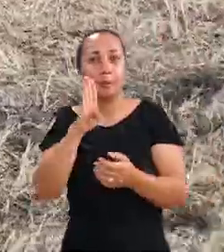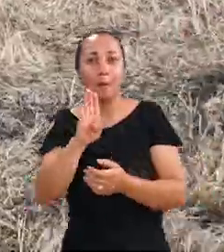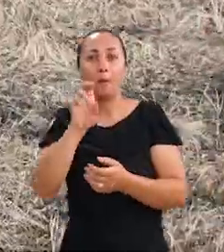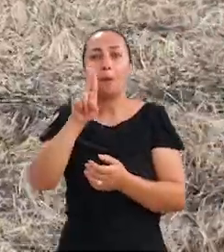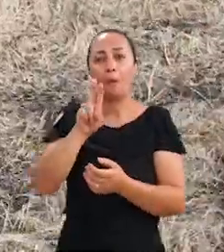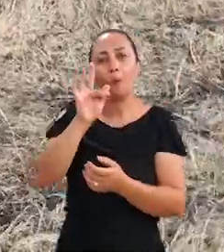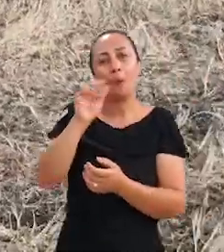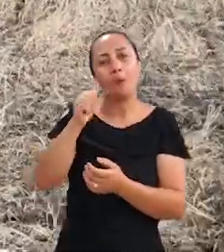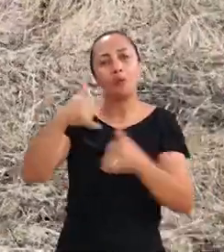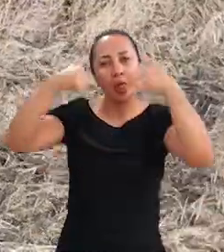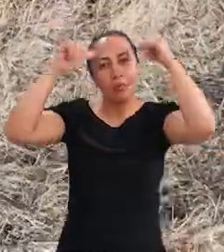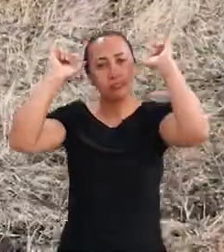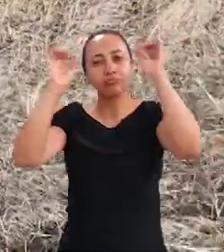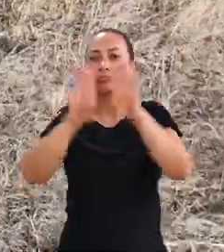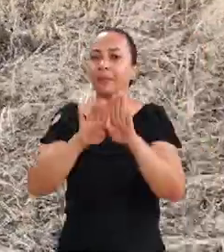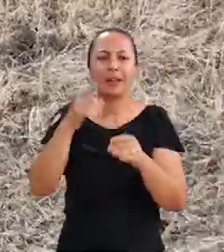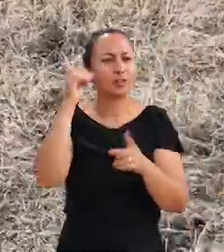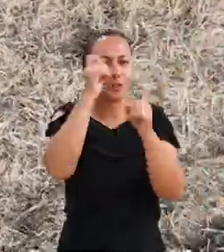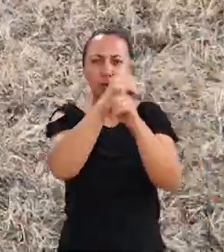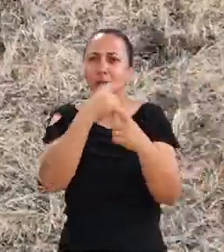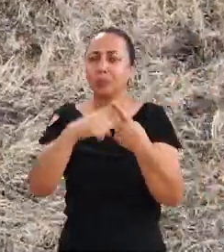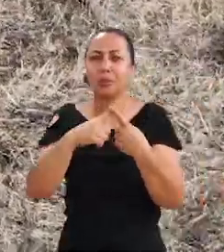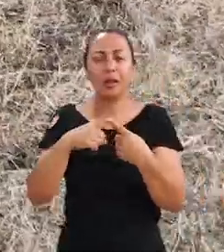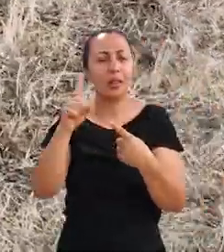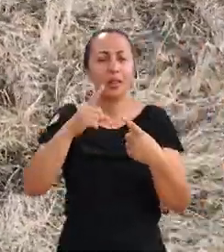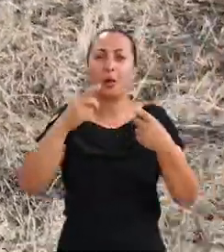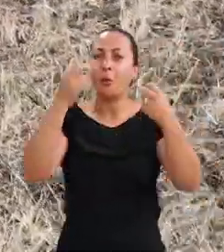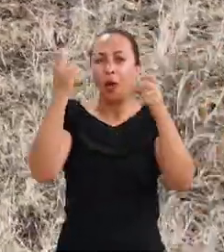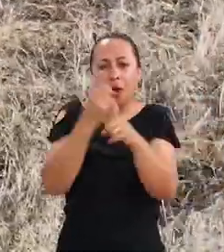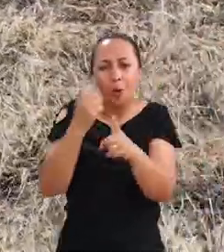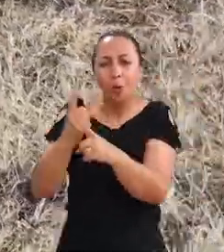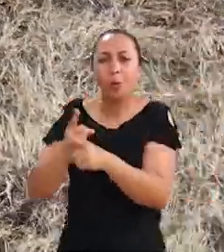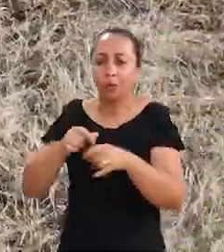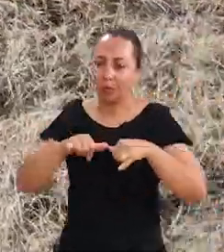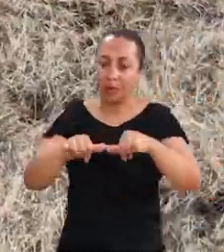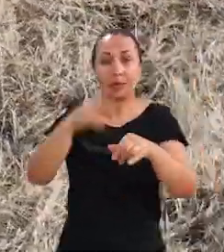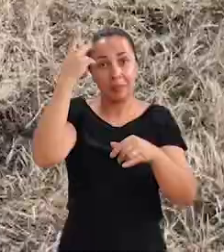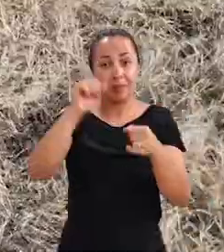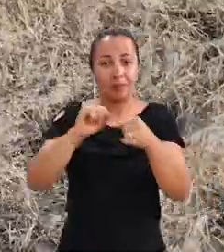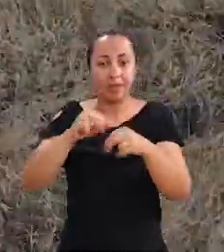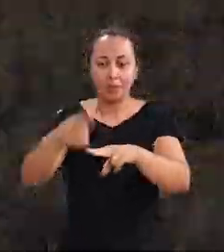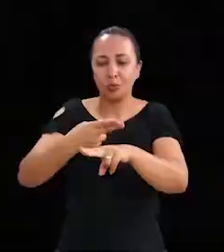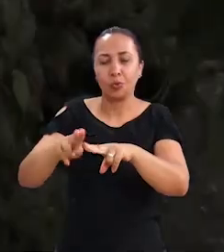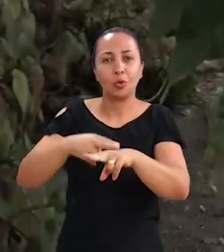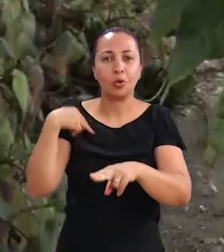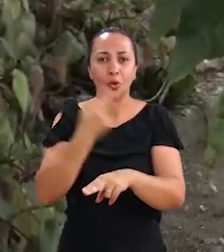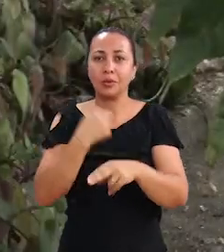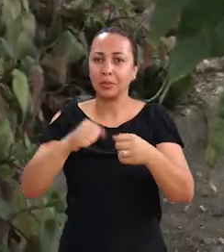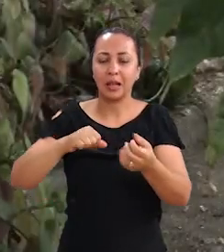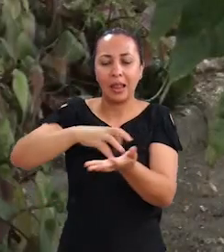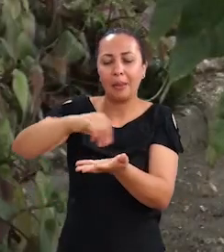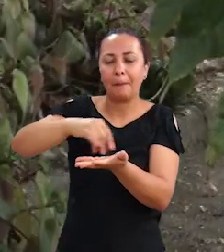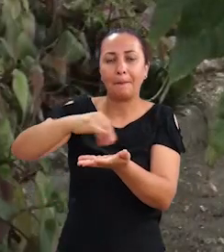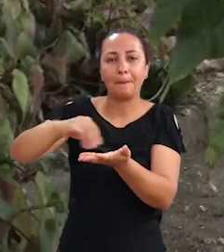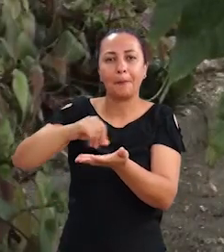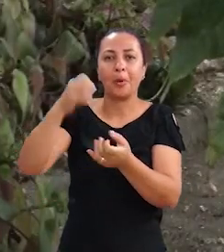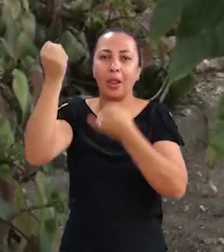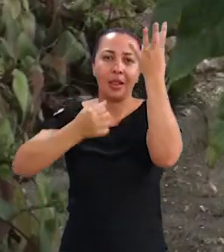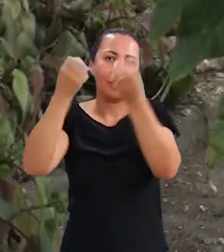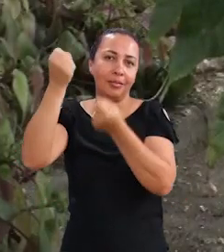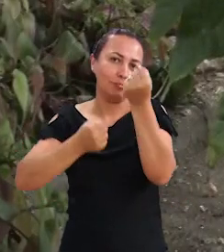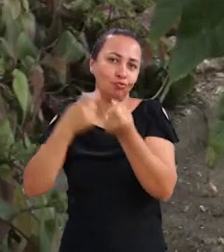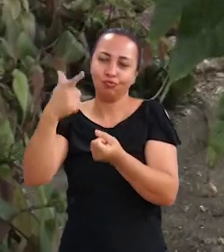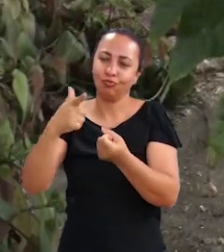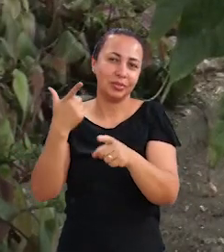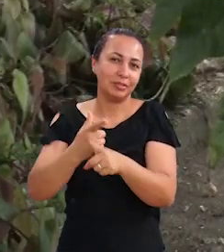búfala em pó, e para você formular o chocolate a gente precisa do leite em pó, né? E essas espécies a gente vai trabalhar em